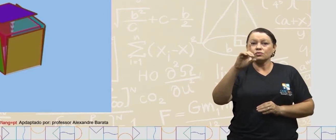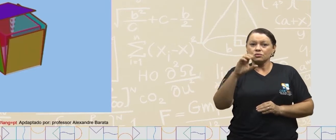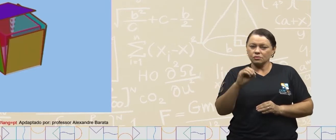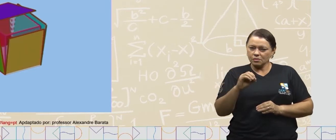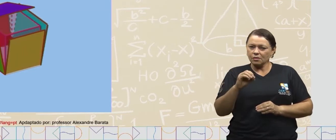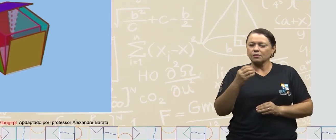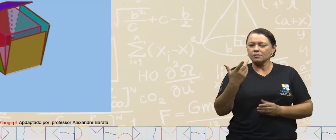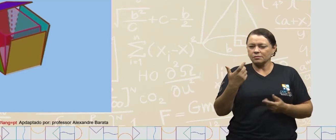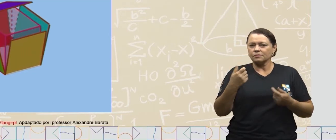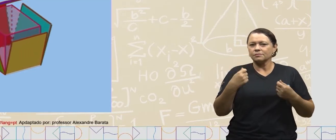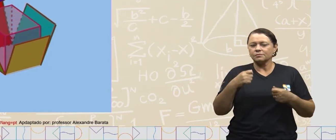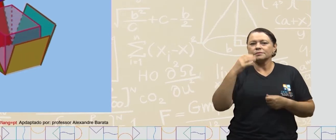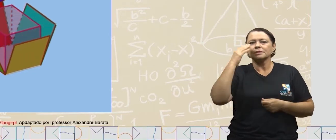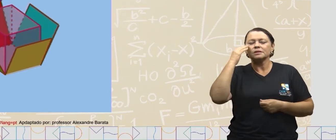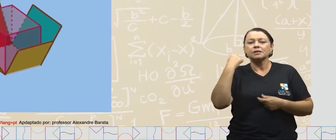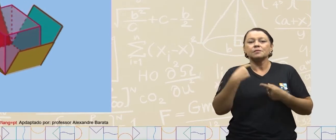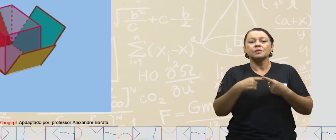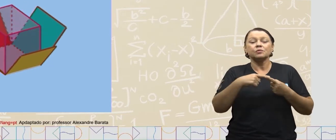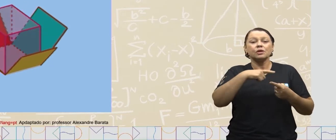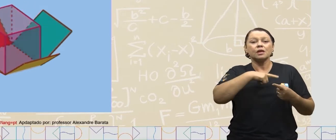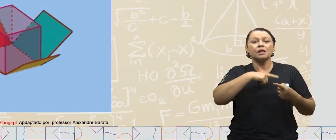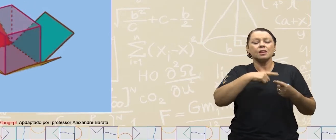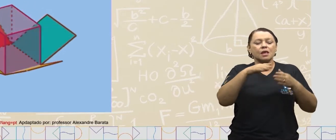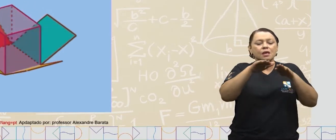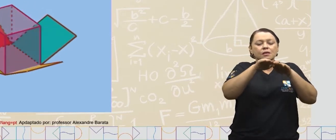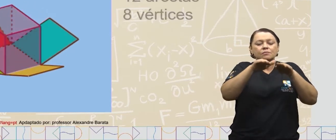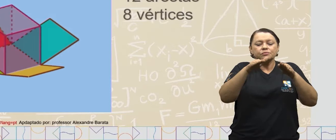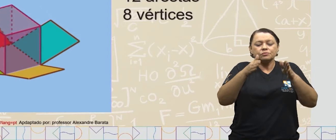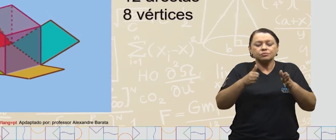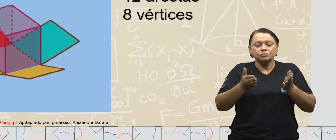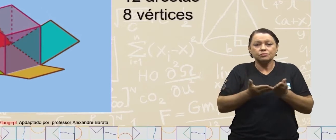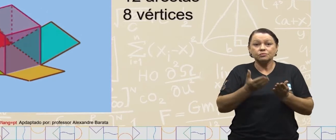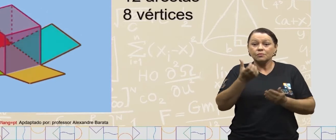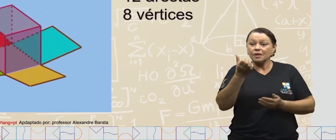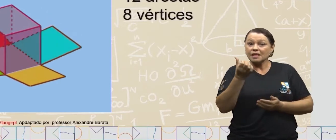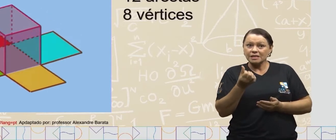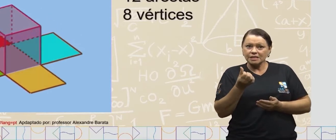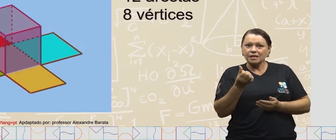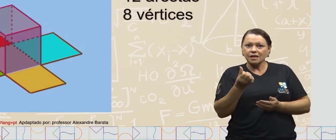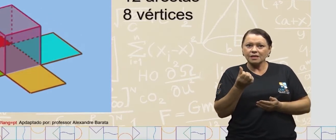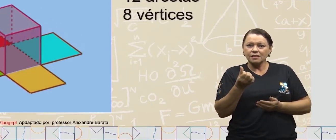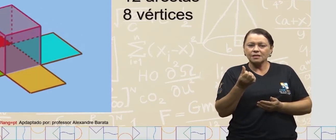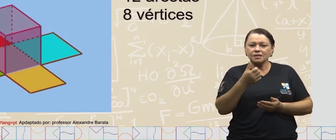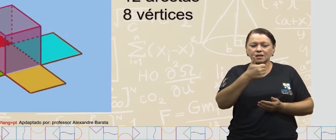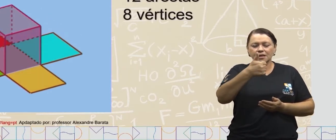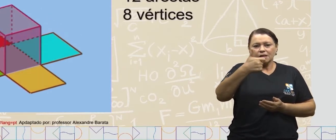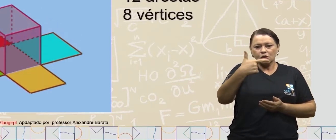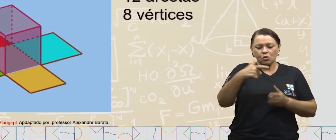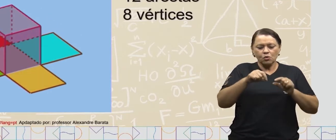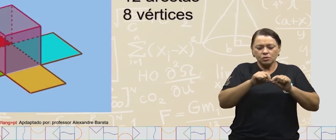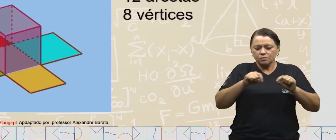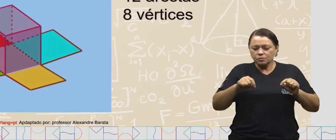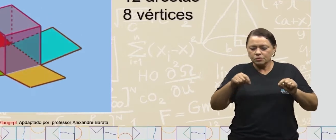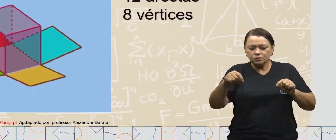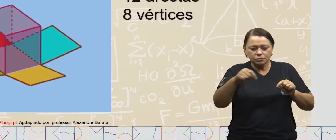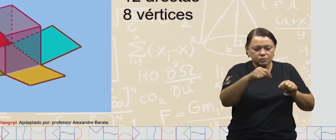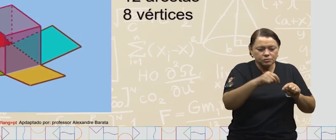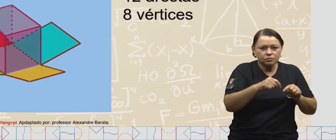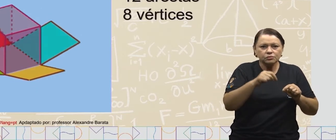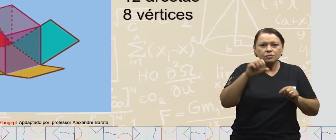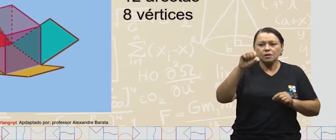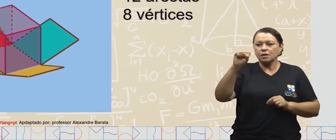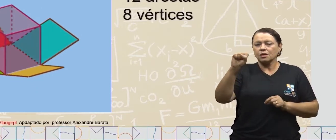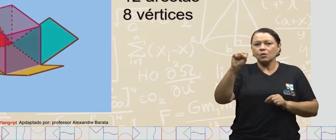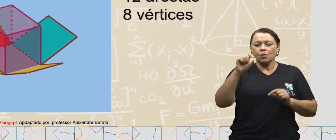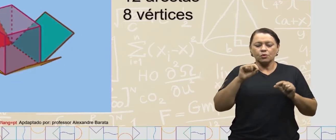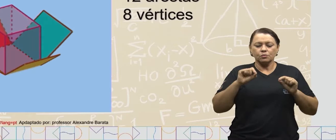paralelepípedo possui faces em seu retângulo. São 6 faces, 12 arestas e 8